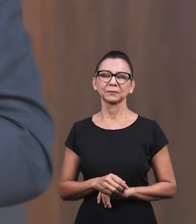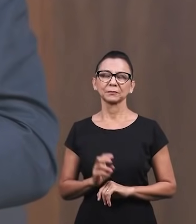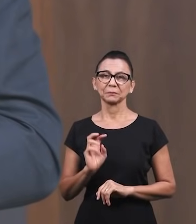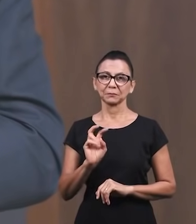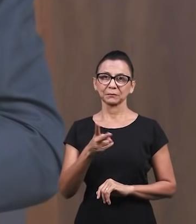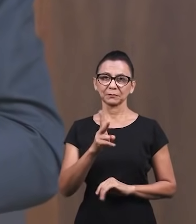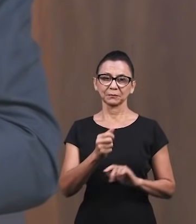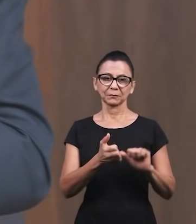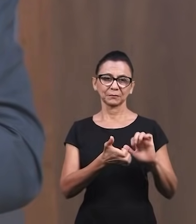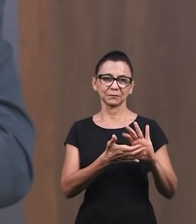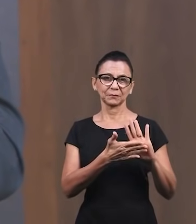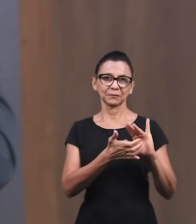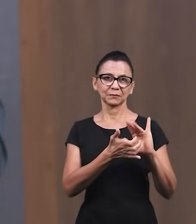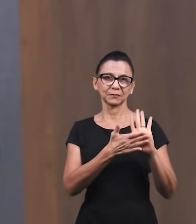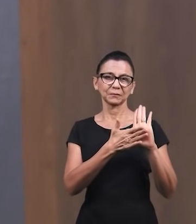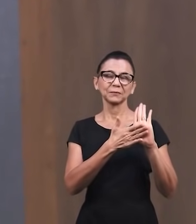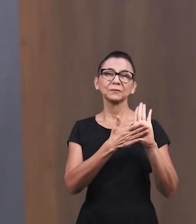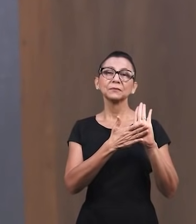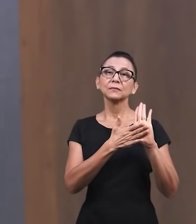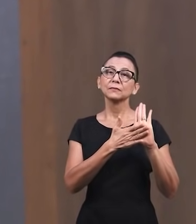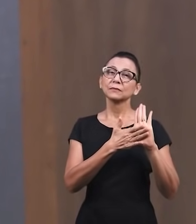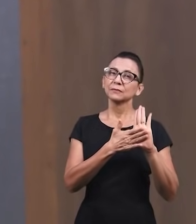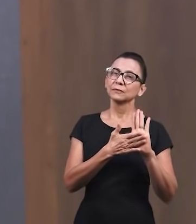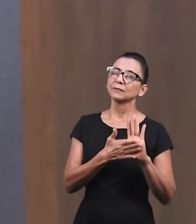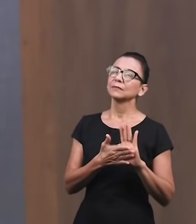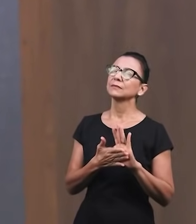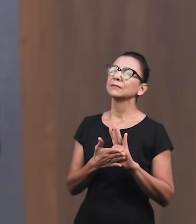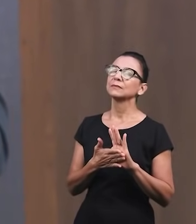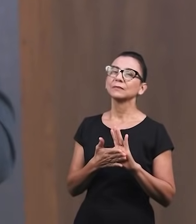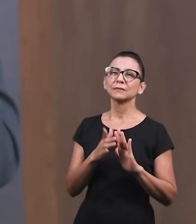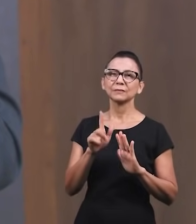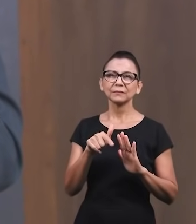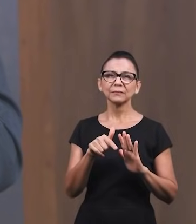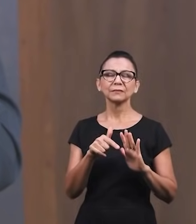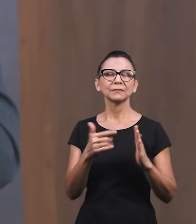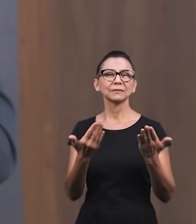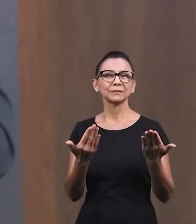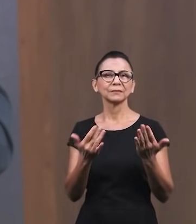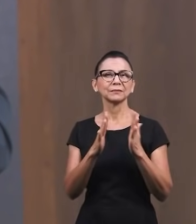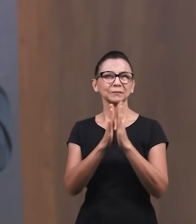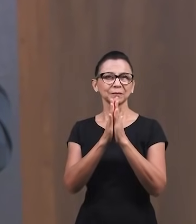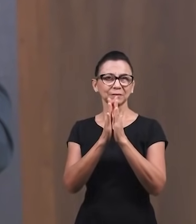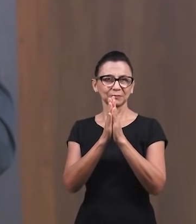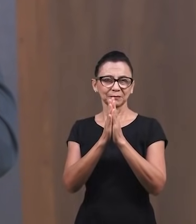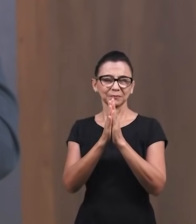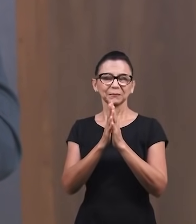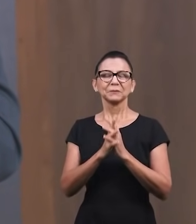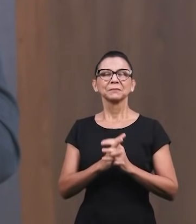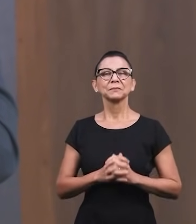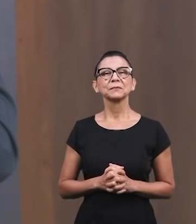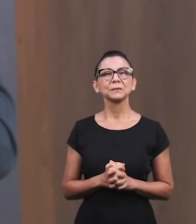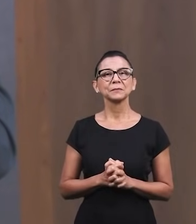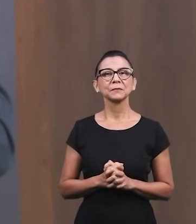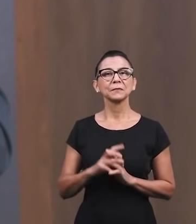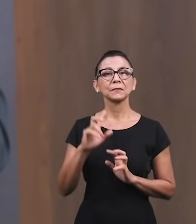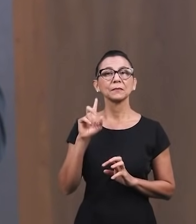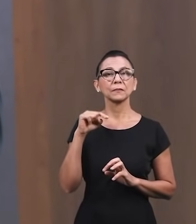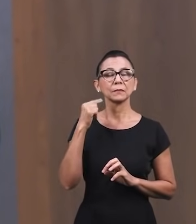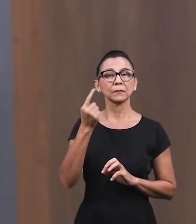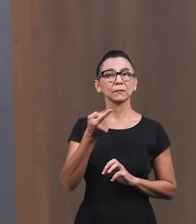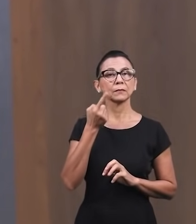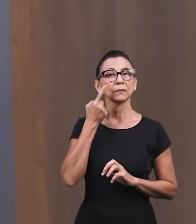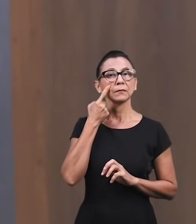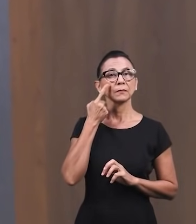cantar mais um louvor. Vamos adorar o Senhor com mais um hino que fala sobre a oração. E logo após esse louvor, você